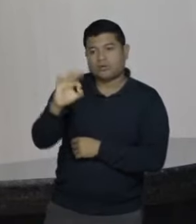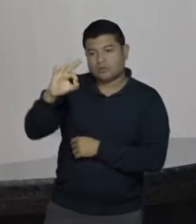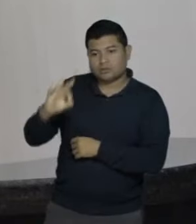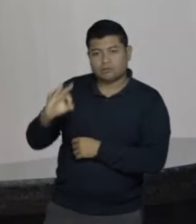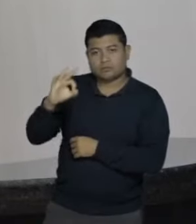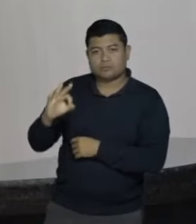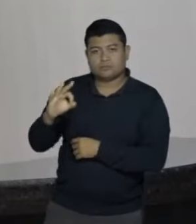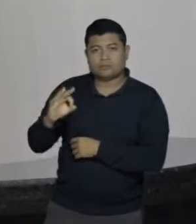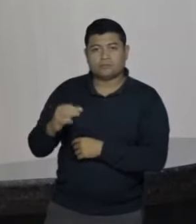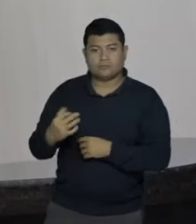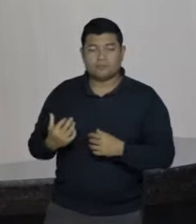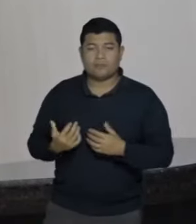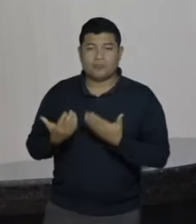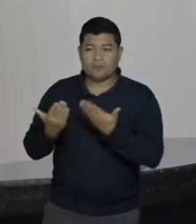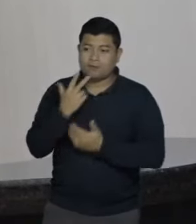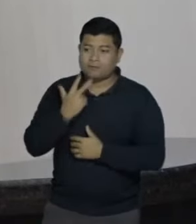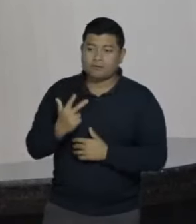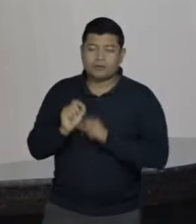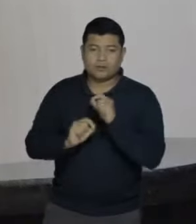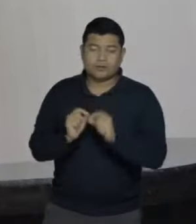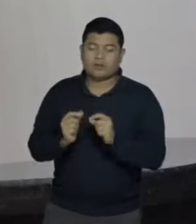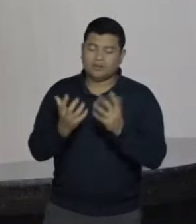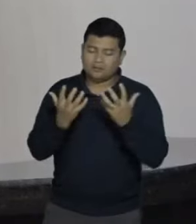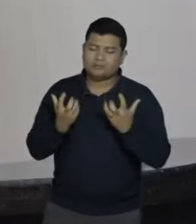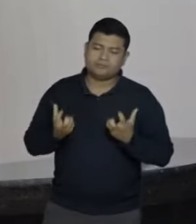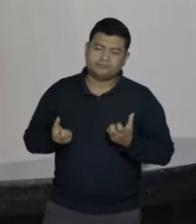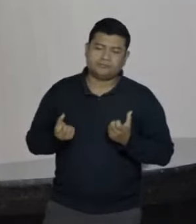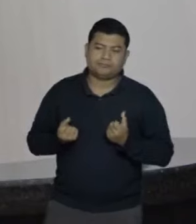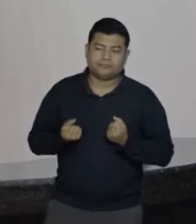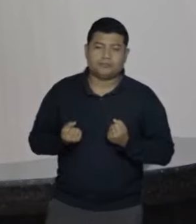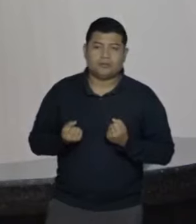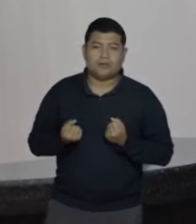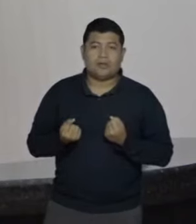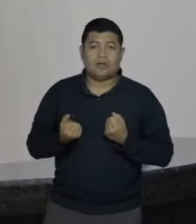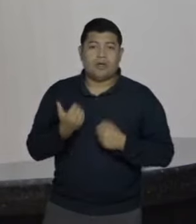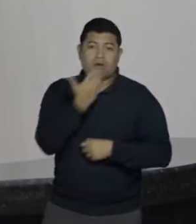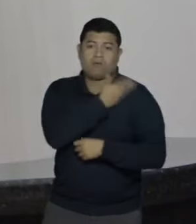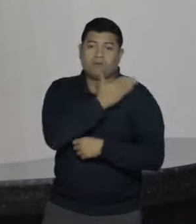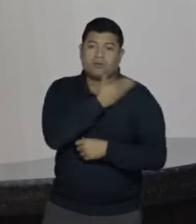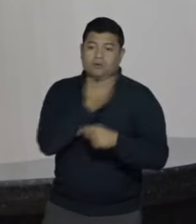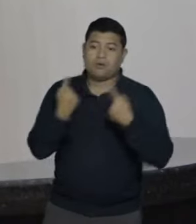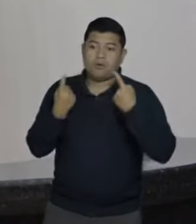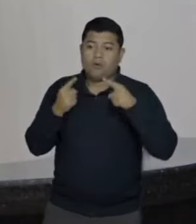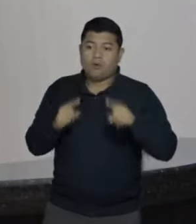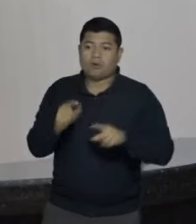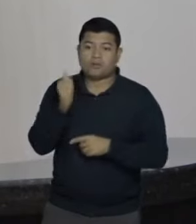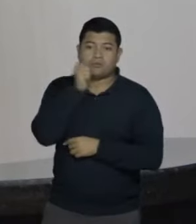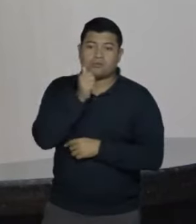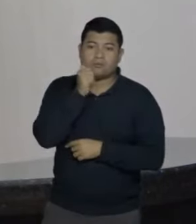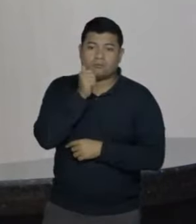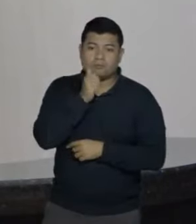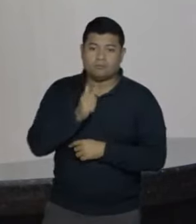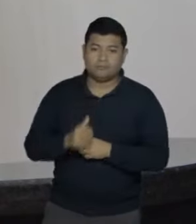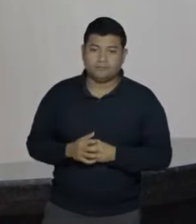admitem algum tipo de preconceito contra nós mulheres